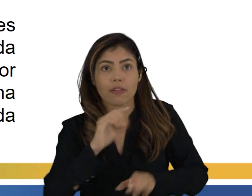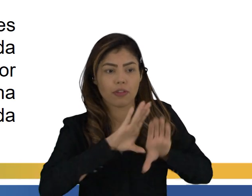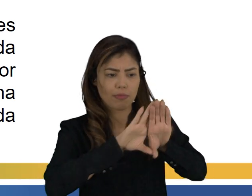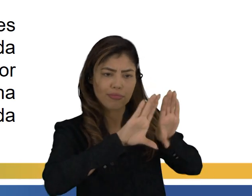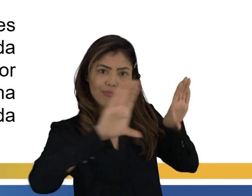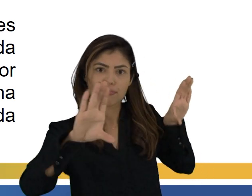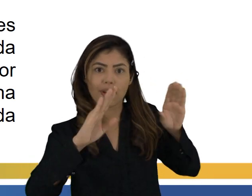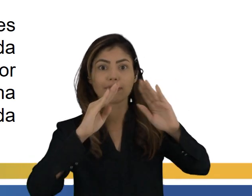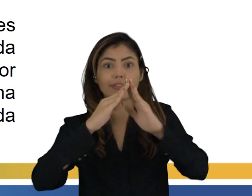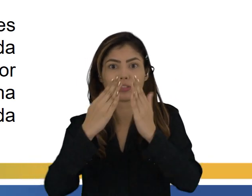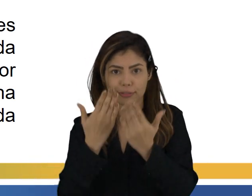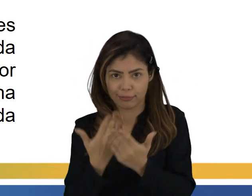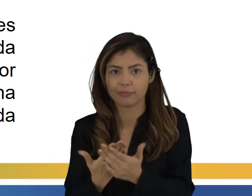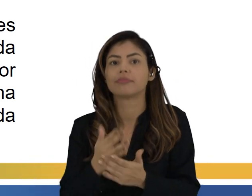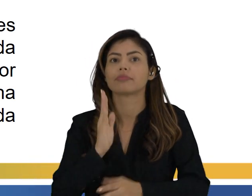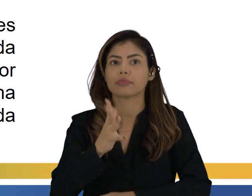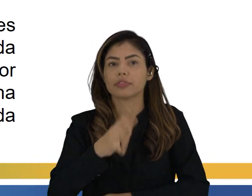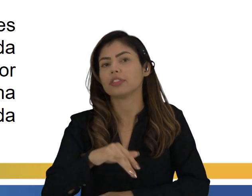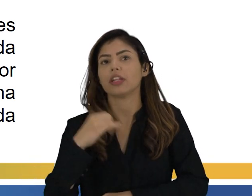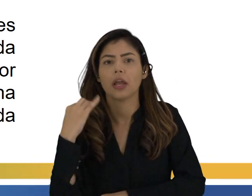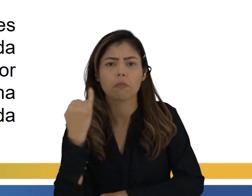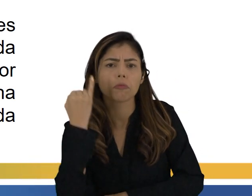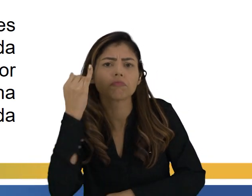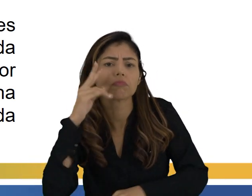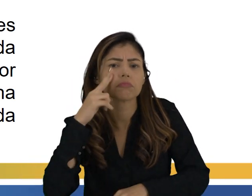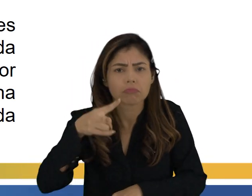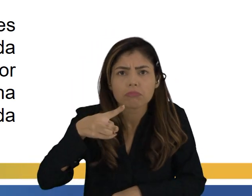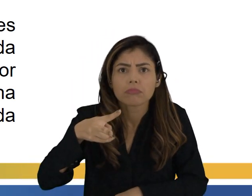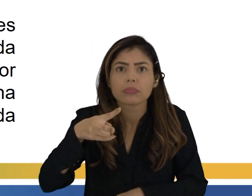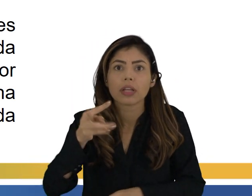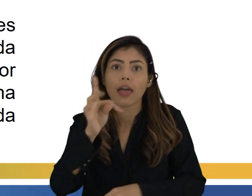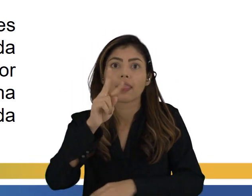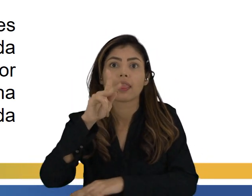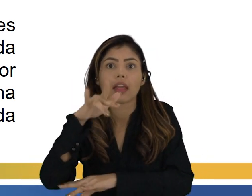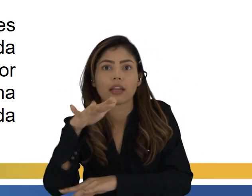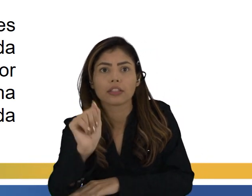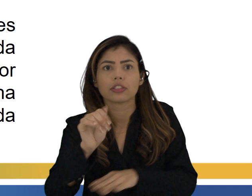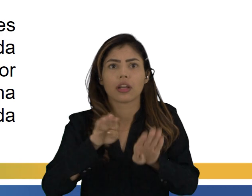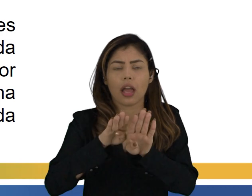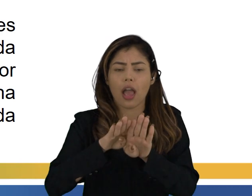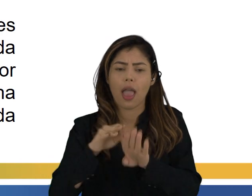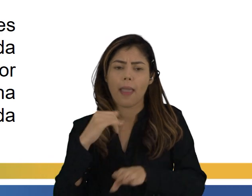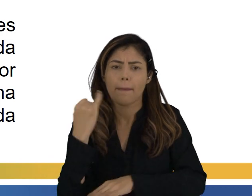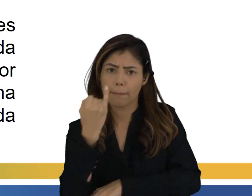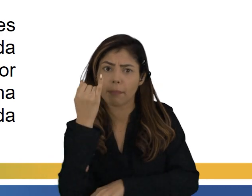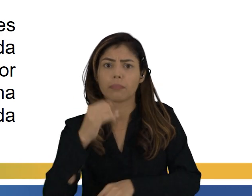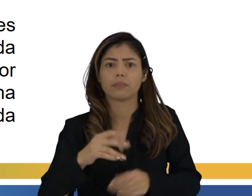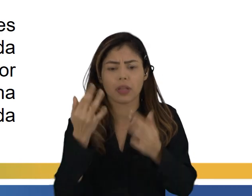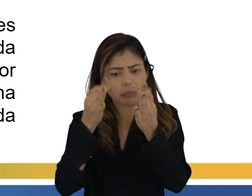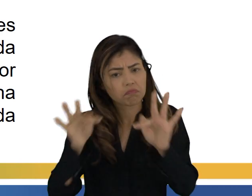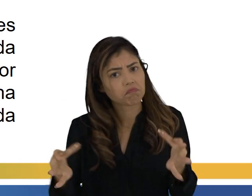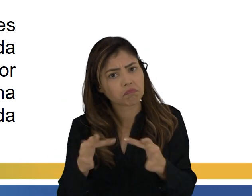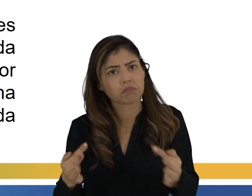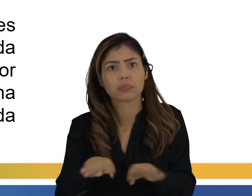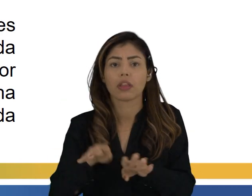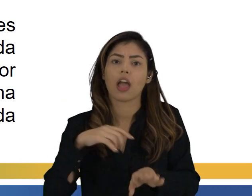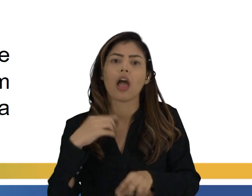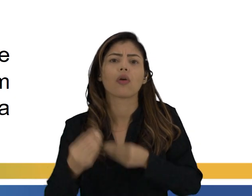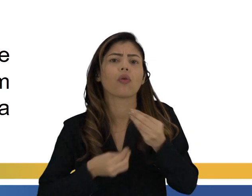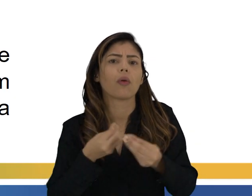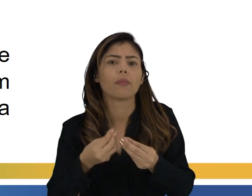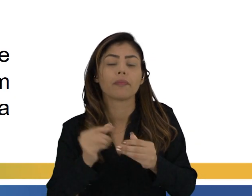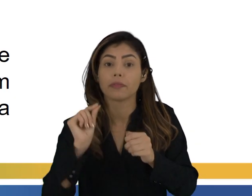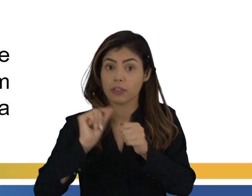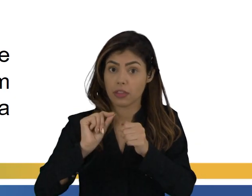uma escola, e ela é muito interessante. E a técnica é simples, gente. A xilogravura é uma técnica da seguinte forma: você